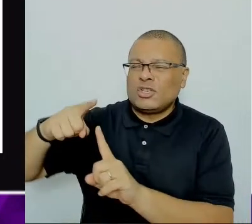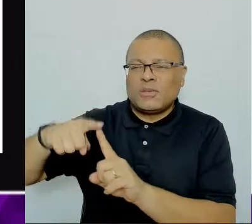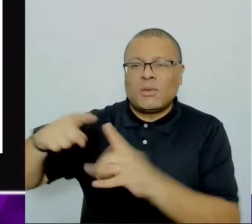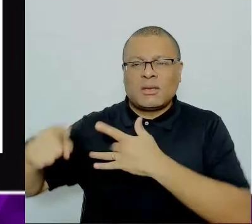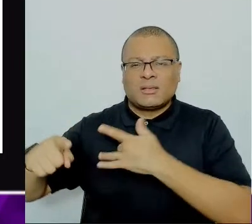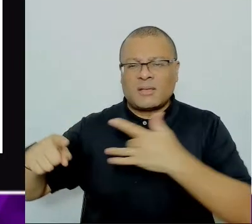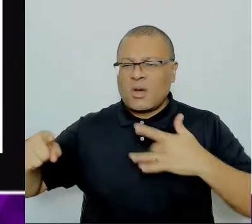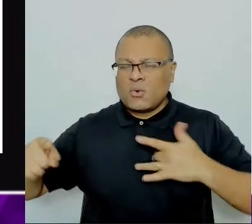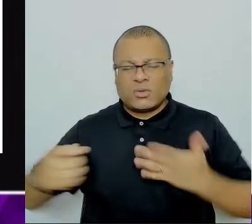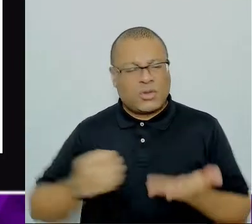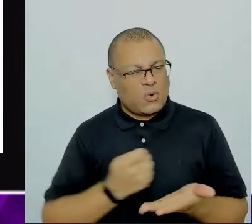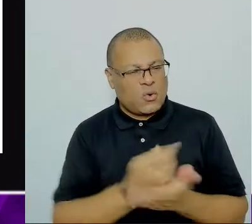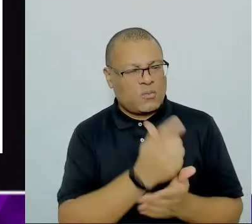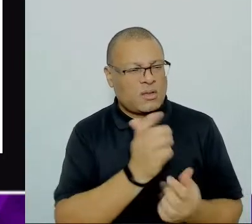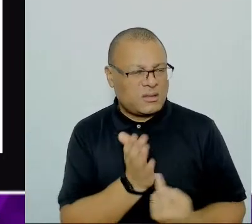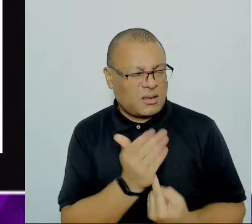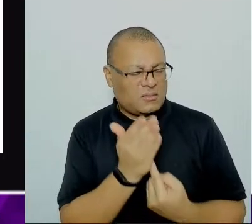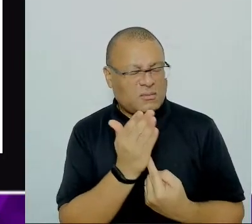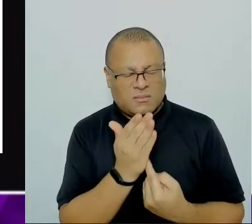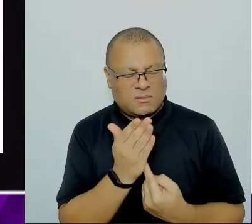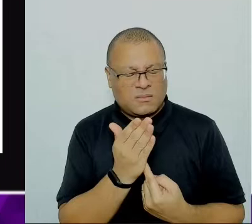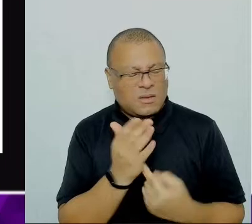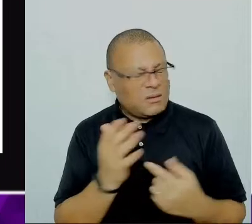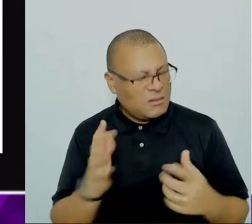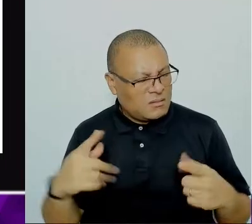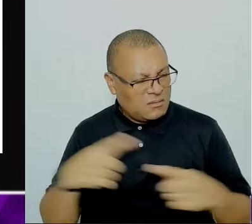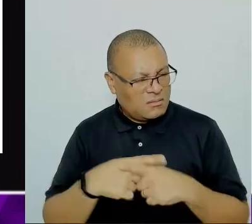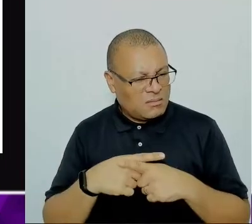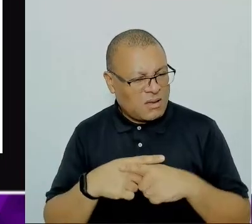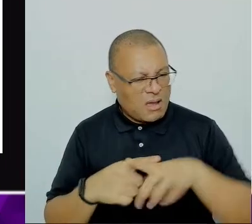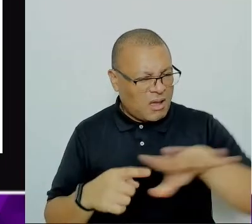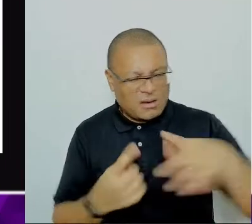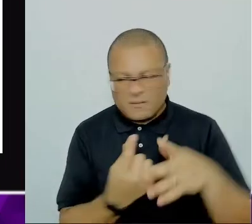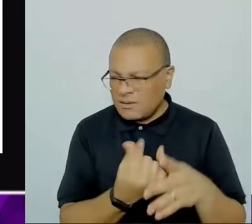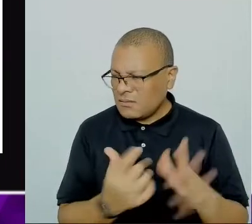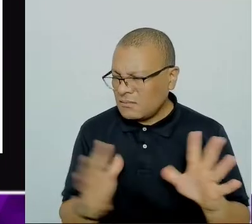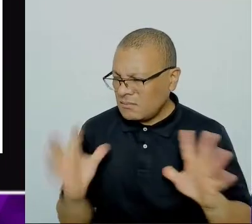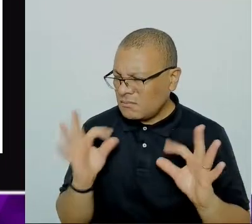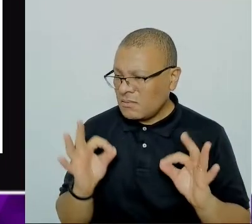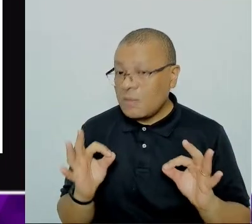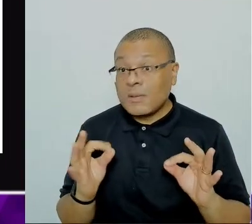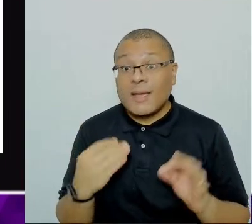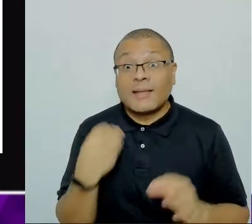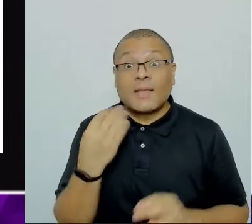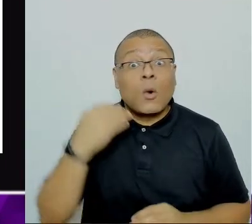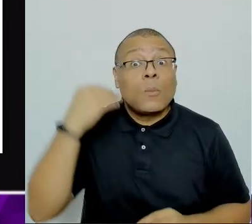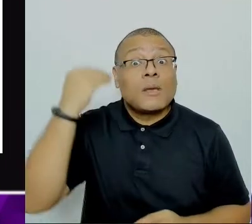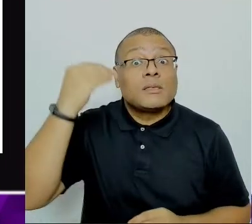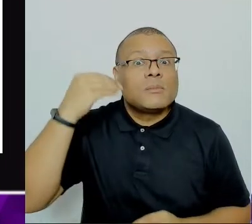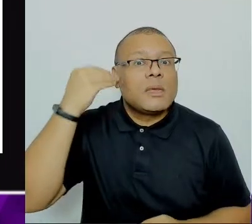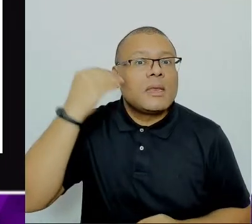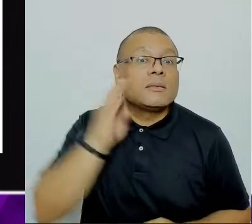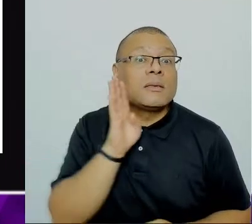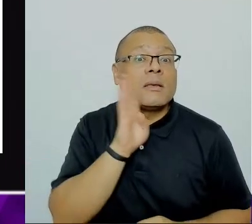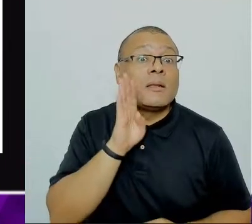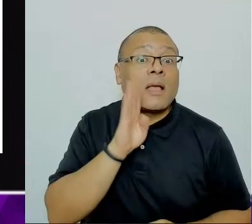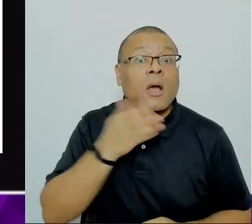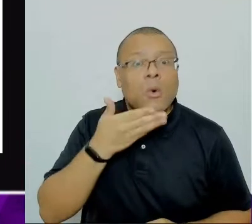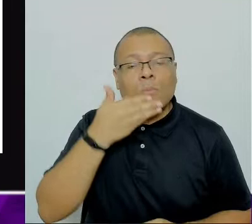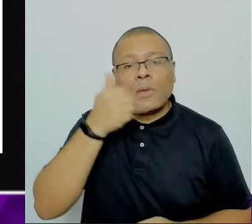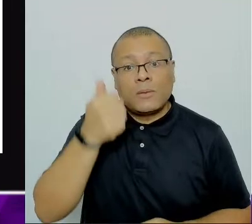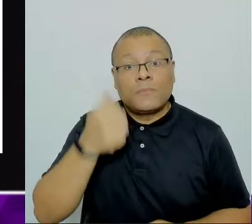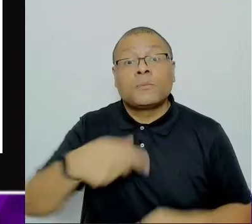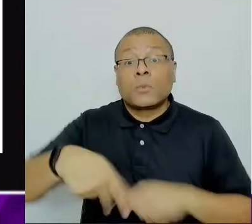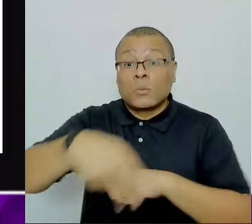empresa de tecnologia, compra uma empresa do mercado financeiro, é exatamente por isso, ele quer dar uma experiência mais bacana. Na China tem